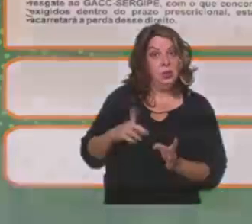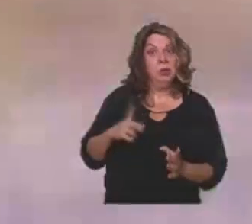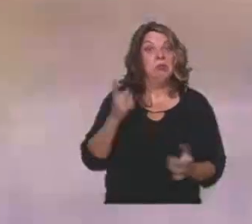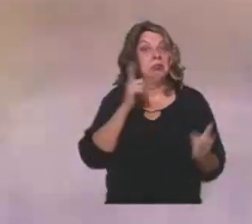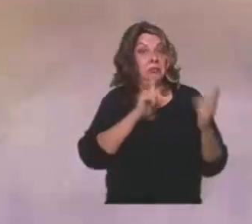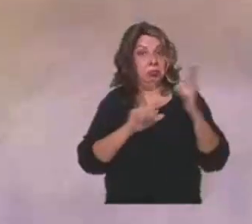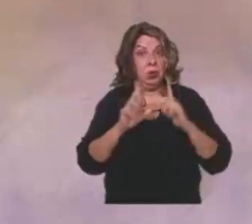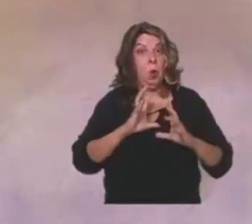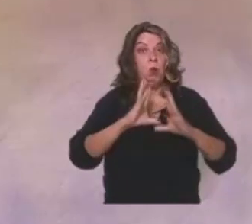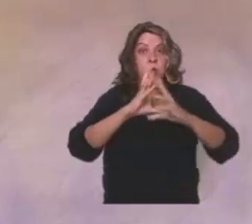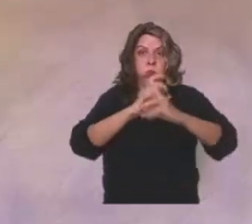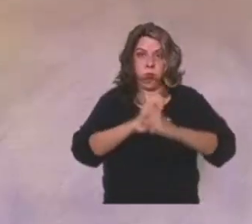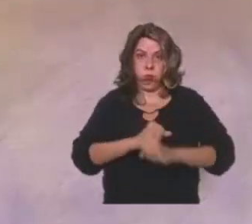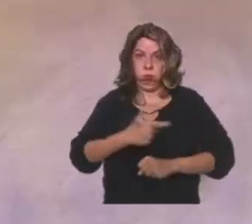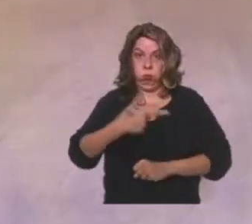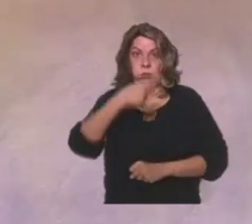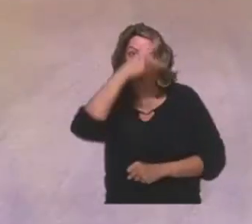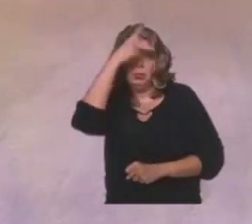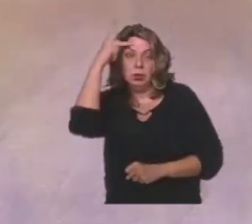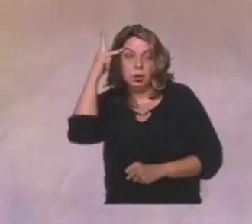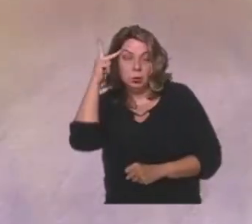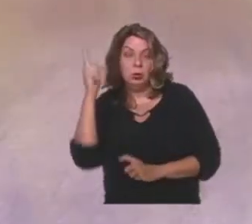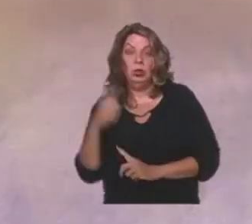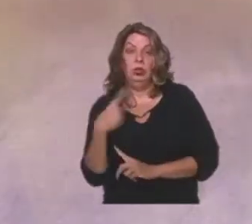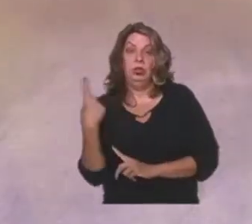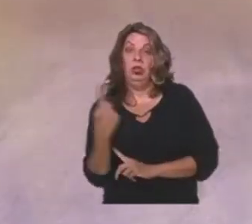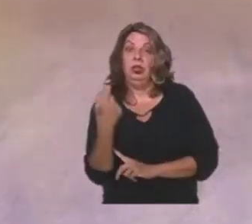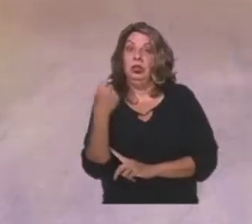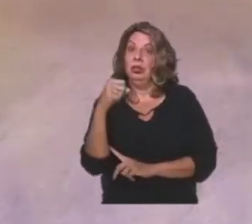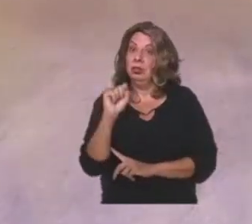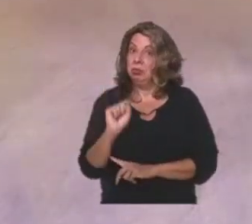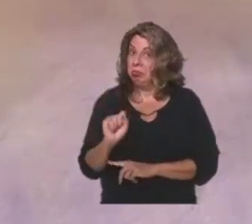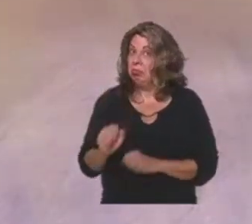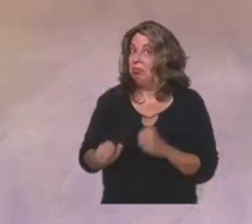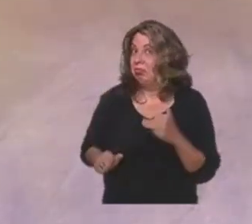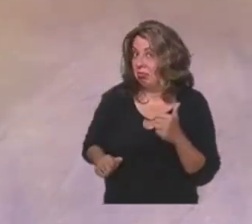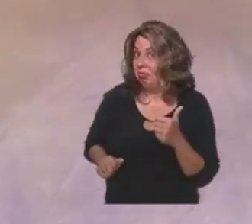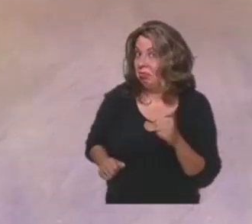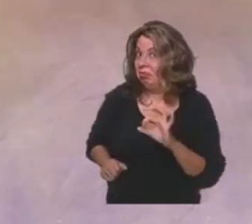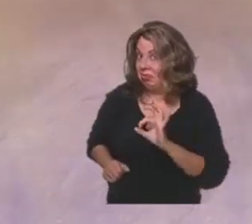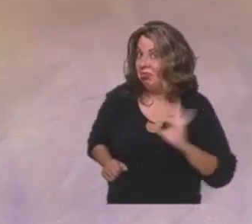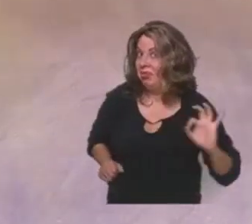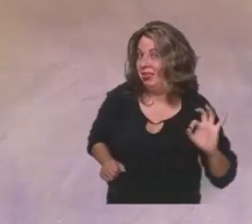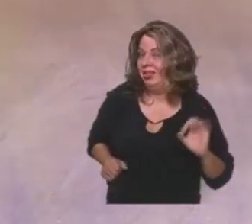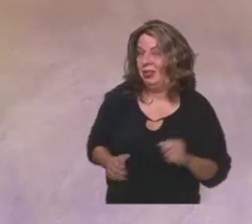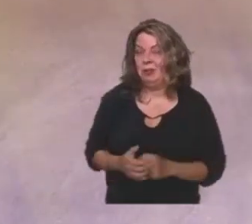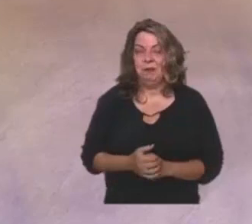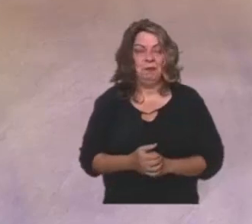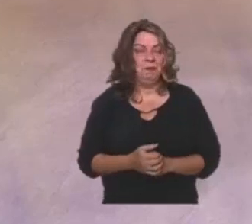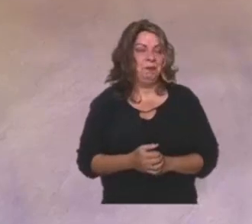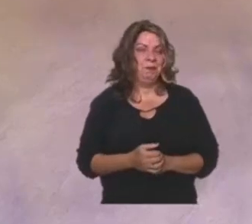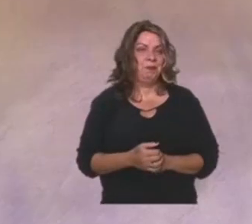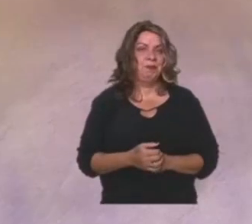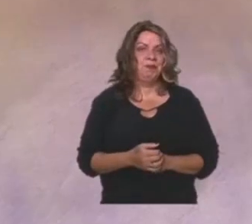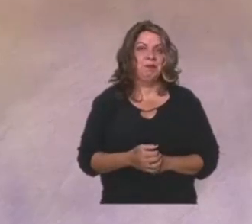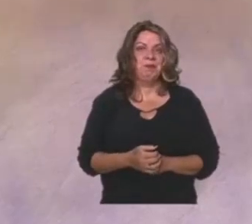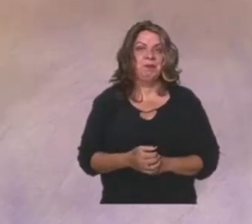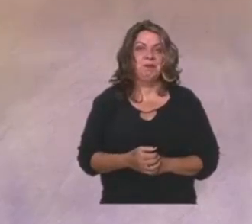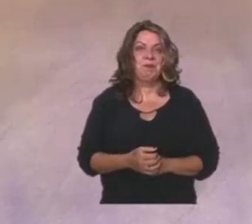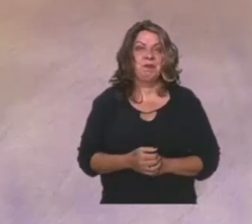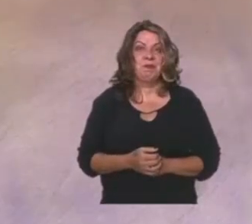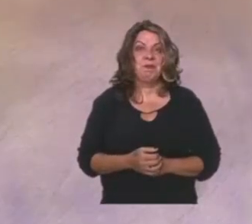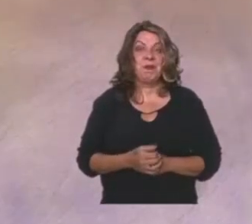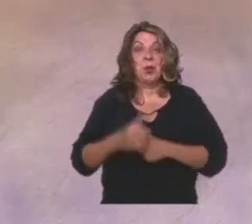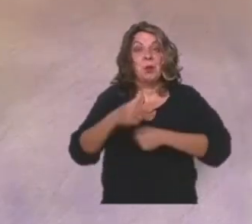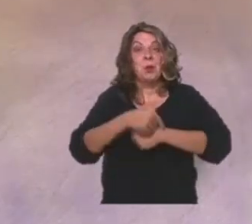R$500, fechando aí 25 contemplados do Gira Sergipe. Olha aí, que maravilha. Então, daqui a pouquinho, porque eu vou te contar, viu? São